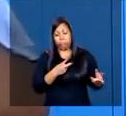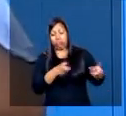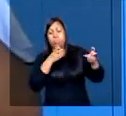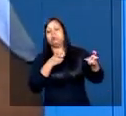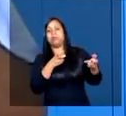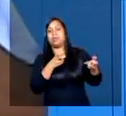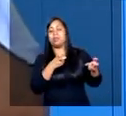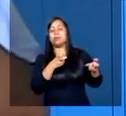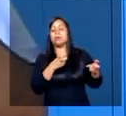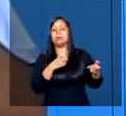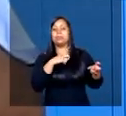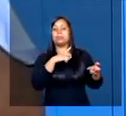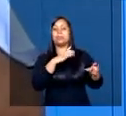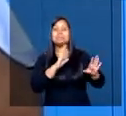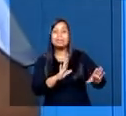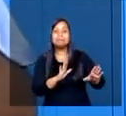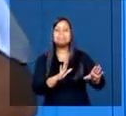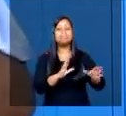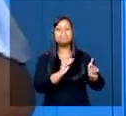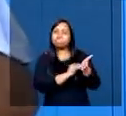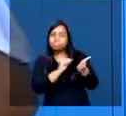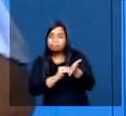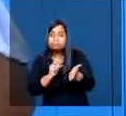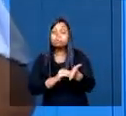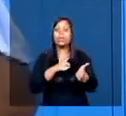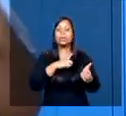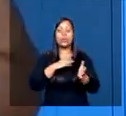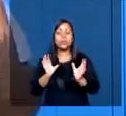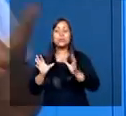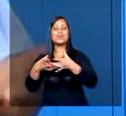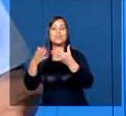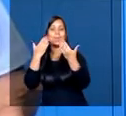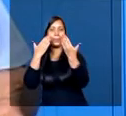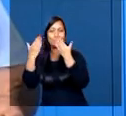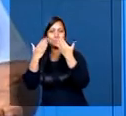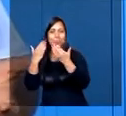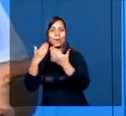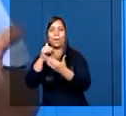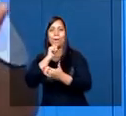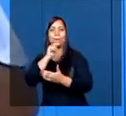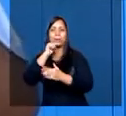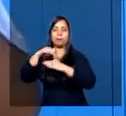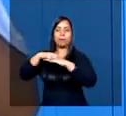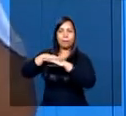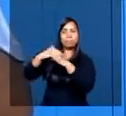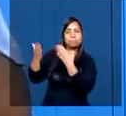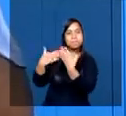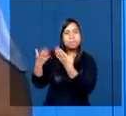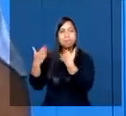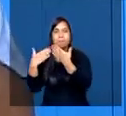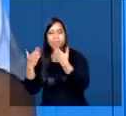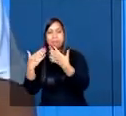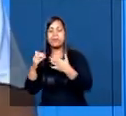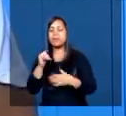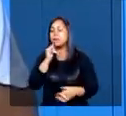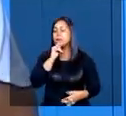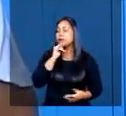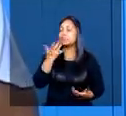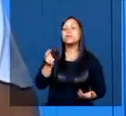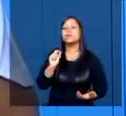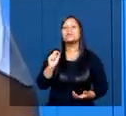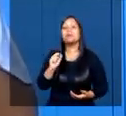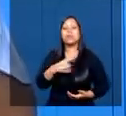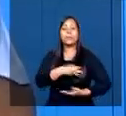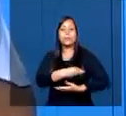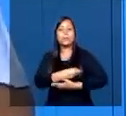isso aconteceu, mas ainda tem alguns entraves, a gente tem um grupo de psicólogos que escuta essas mães. Então, tem quem faz o grupo de